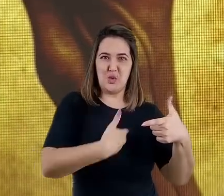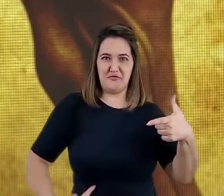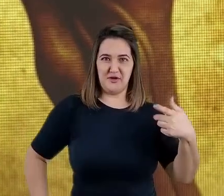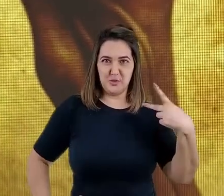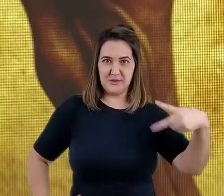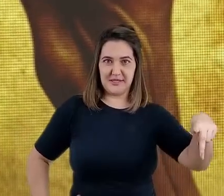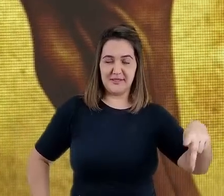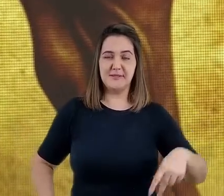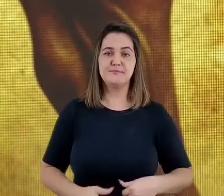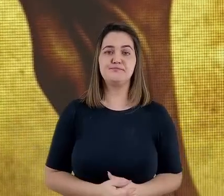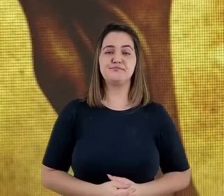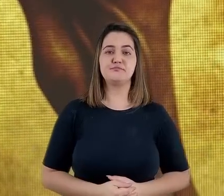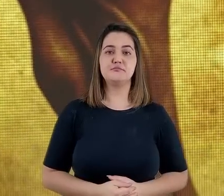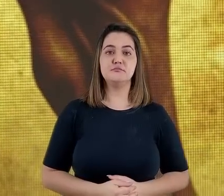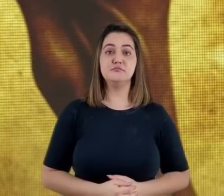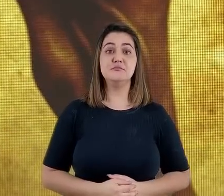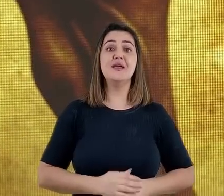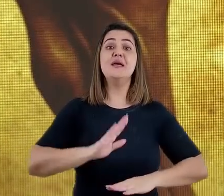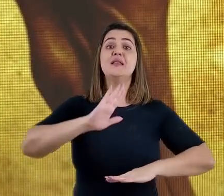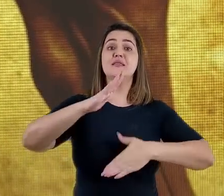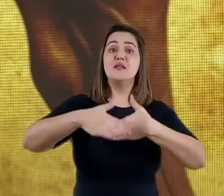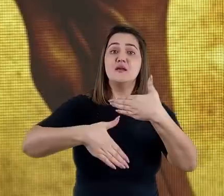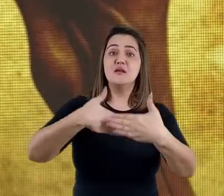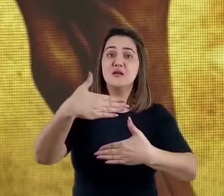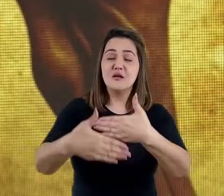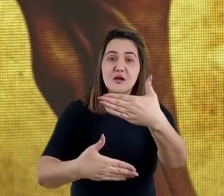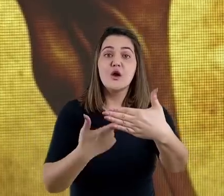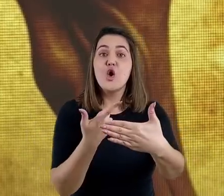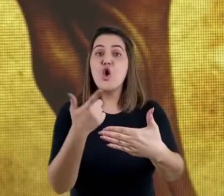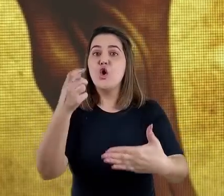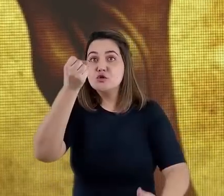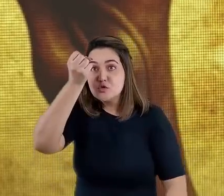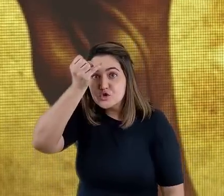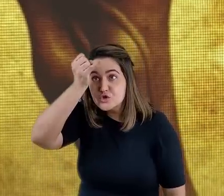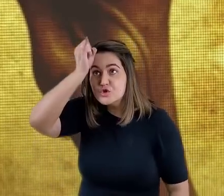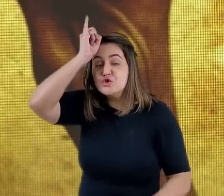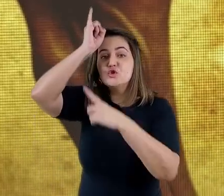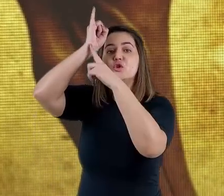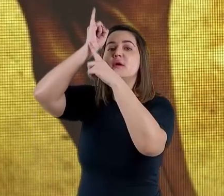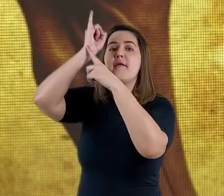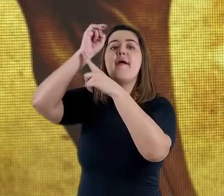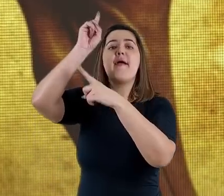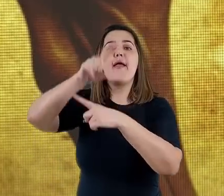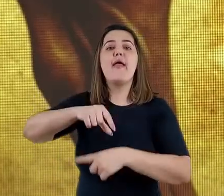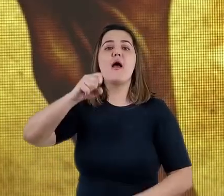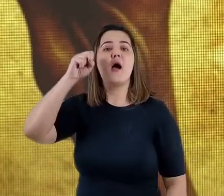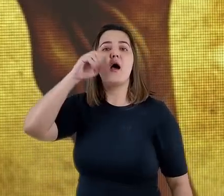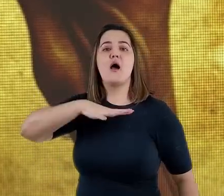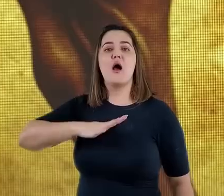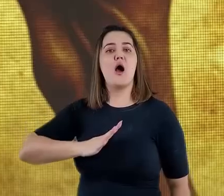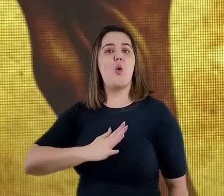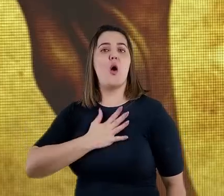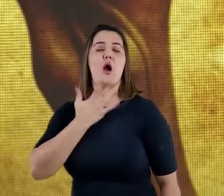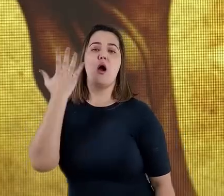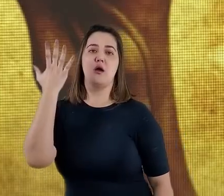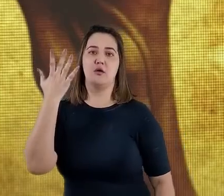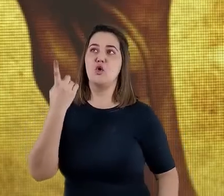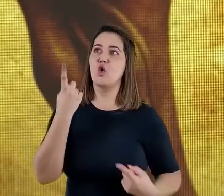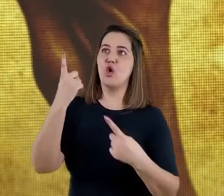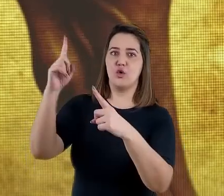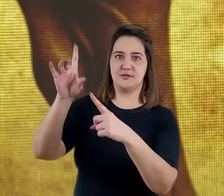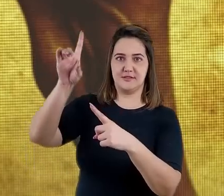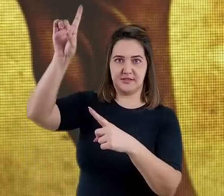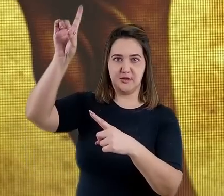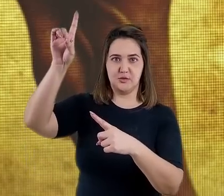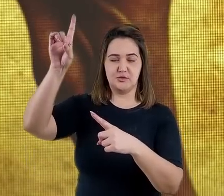causaria aquilo que Daniel chamou de abominação da desolação. E o próprio Senhor Jesus Cristo, em Mateus